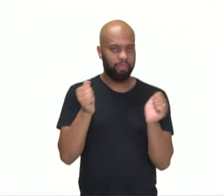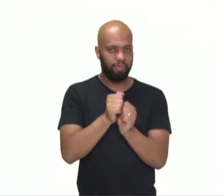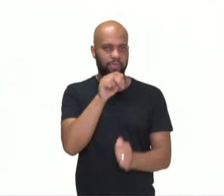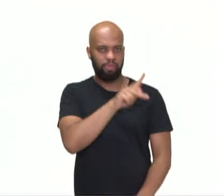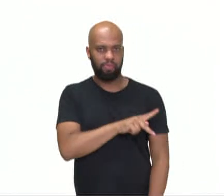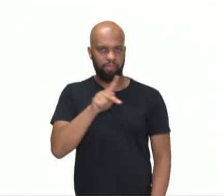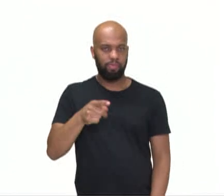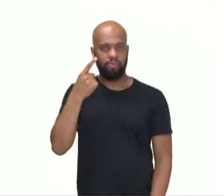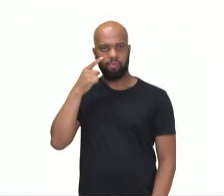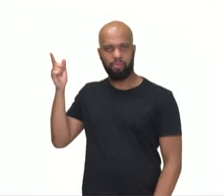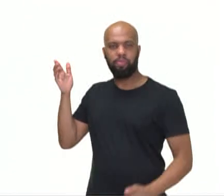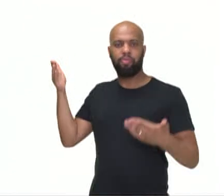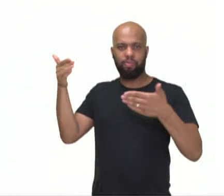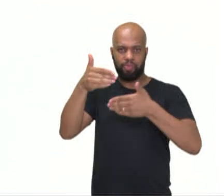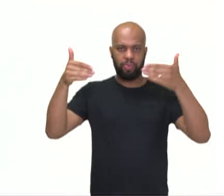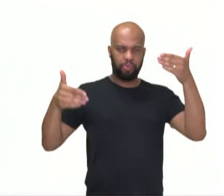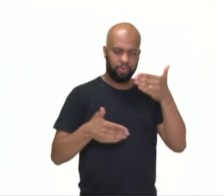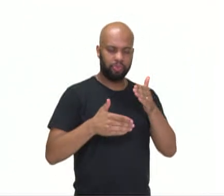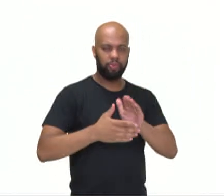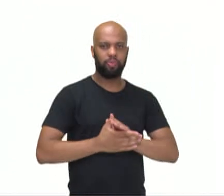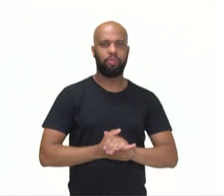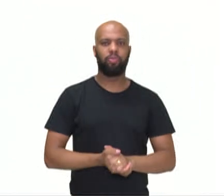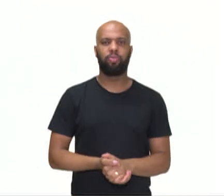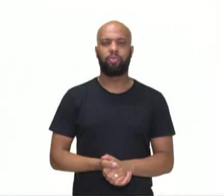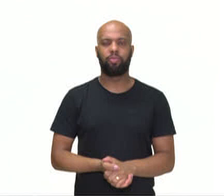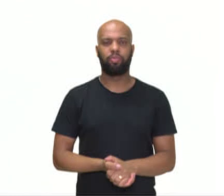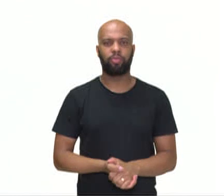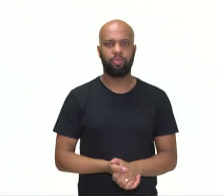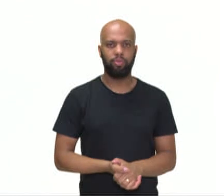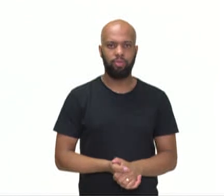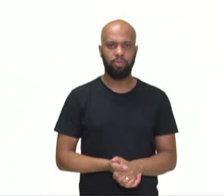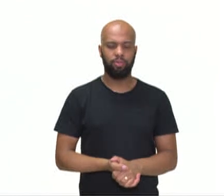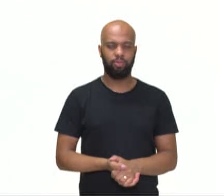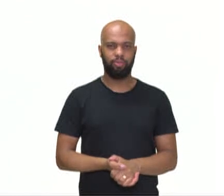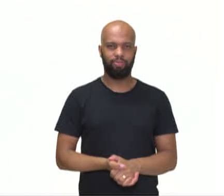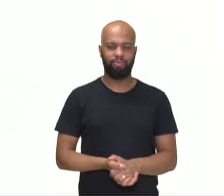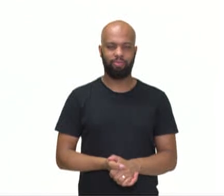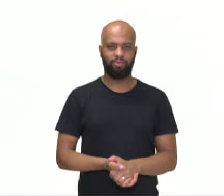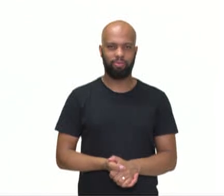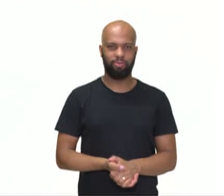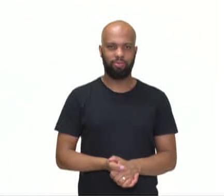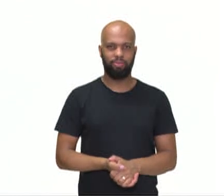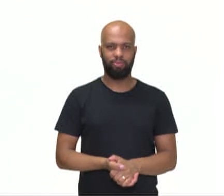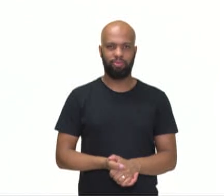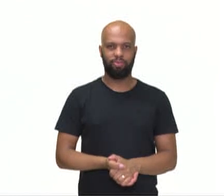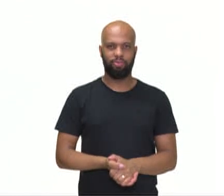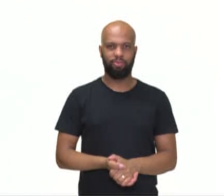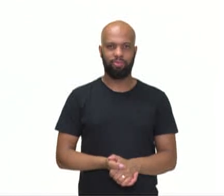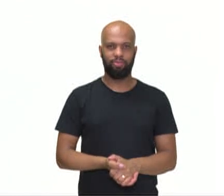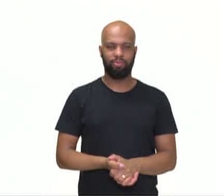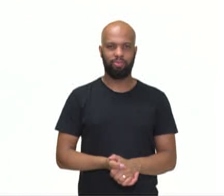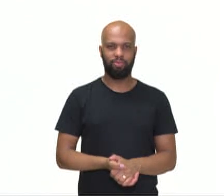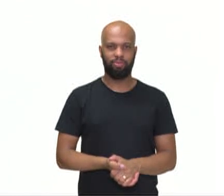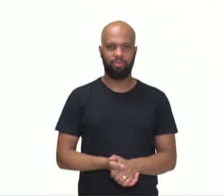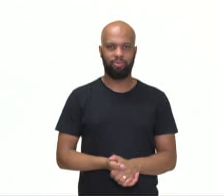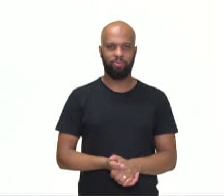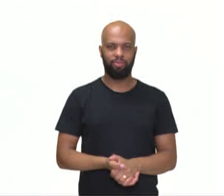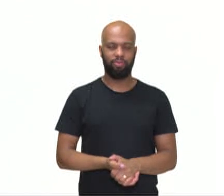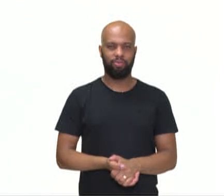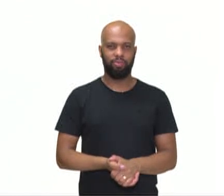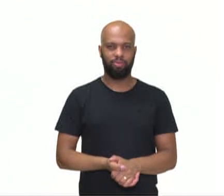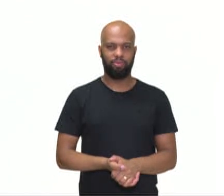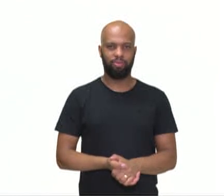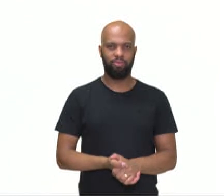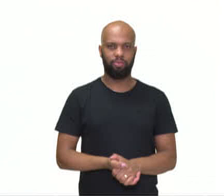it still stays very green. During summer, we love to swim, lie in the sun, go camping,